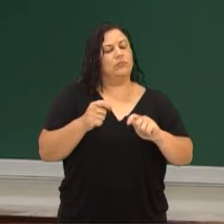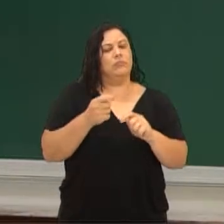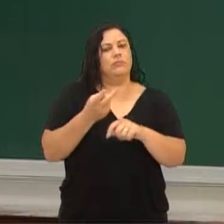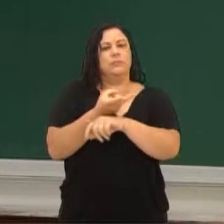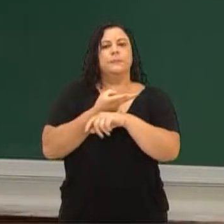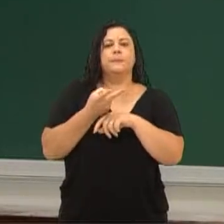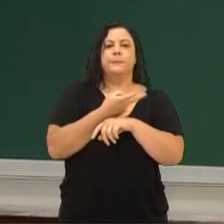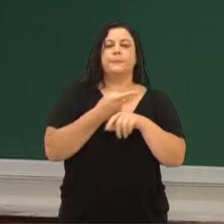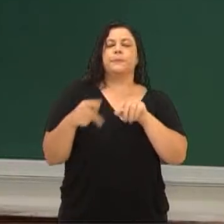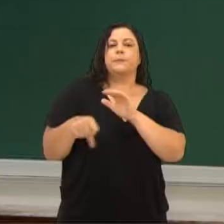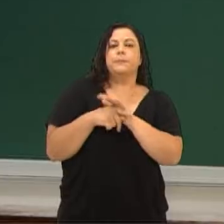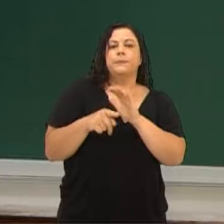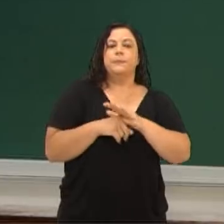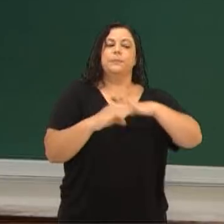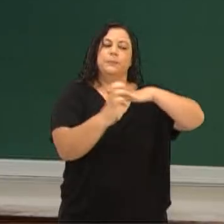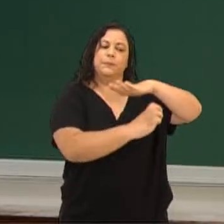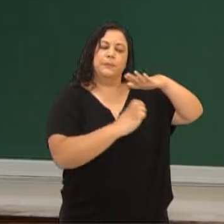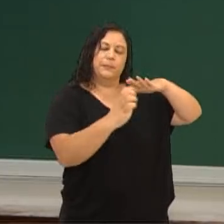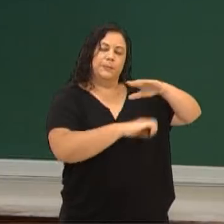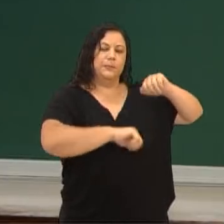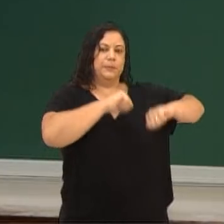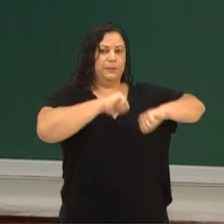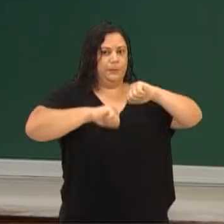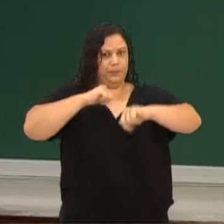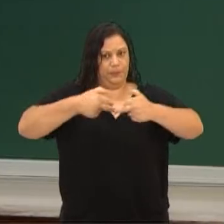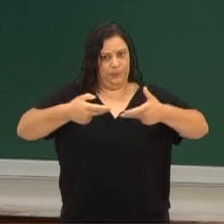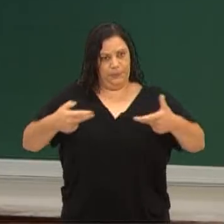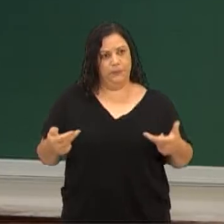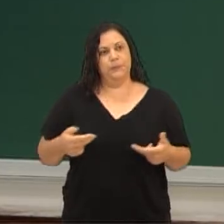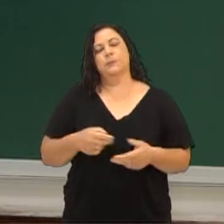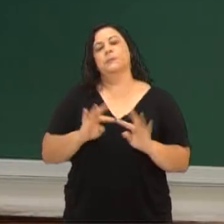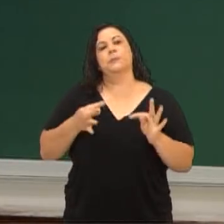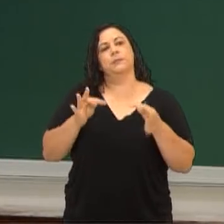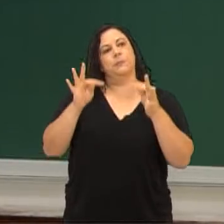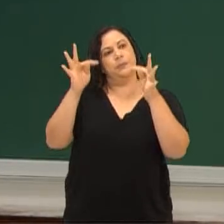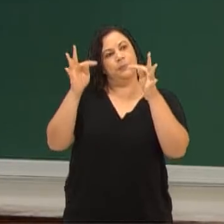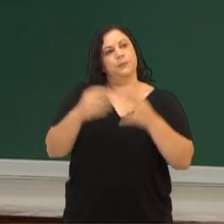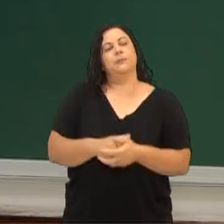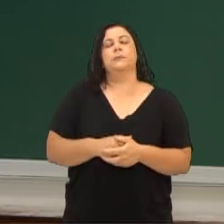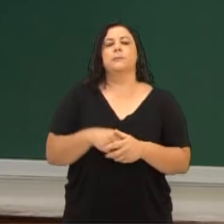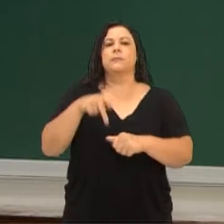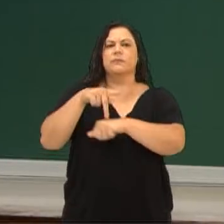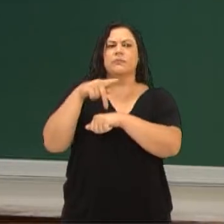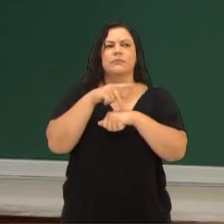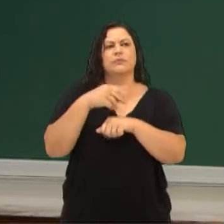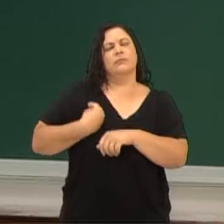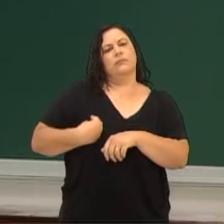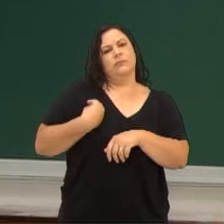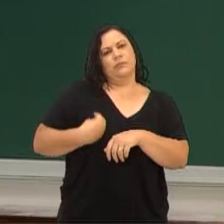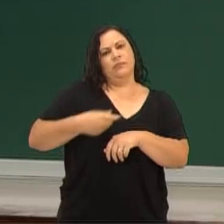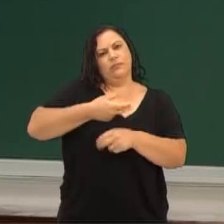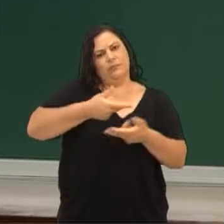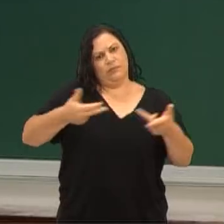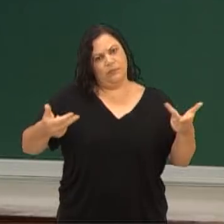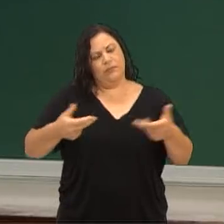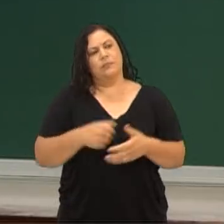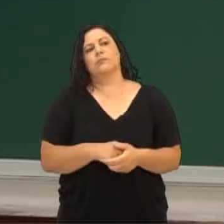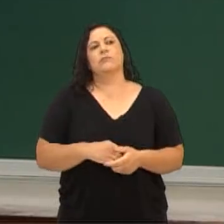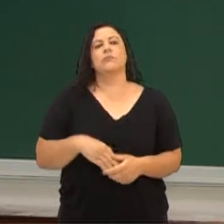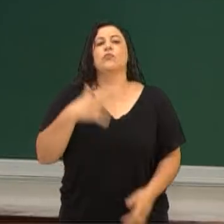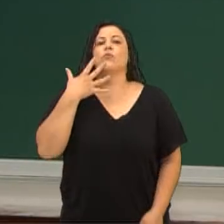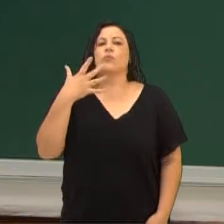dessas empresas multinacionais de tecnologia. Os minerais presentes lá de maior importância, ouro,